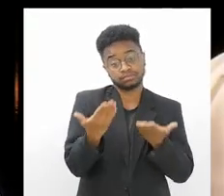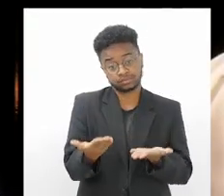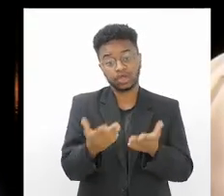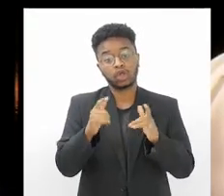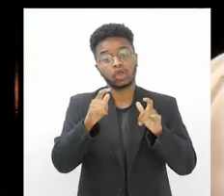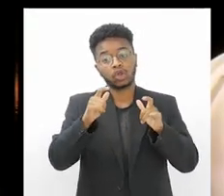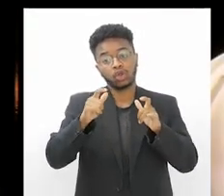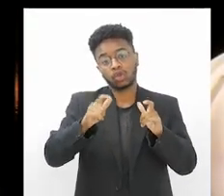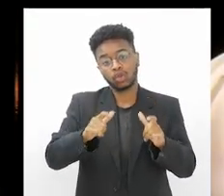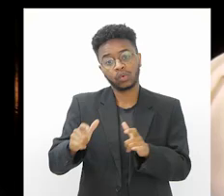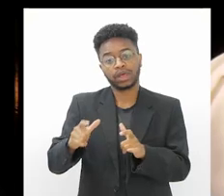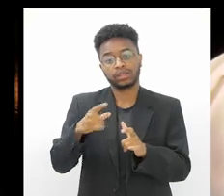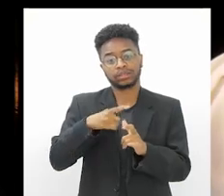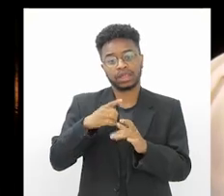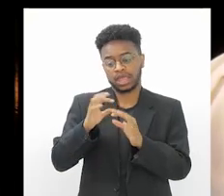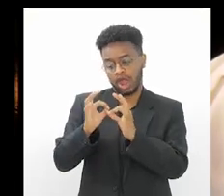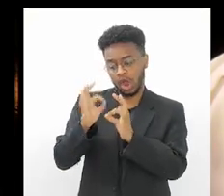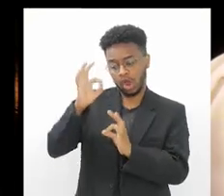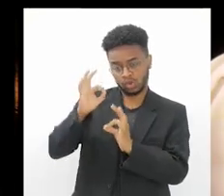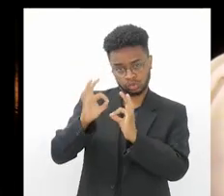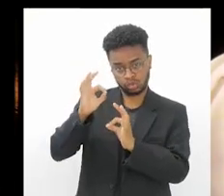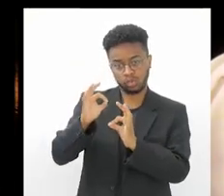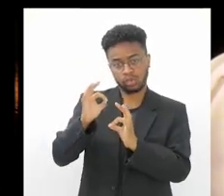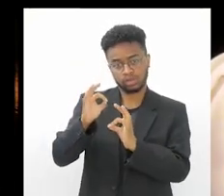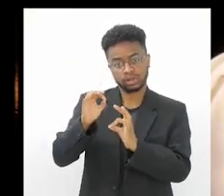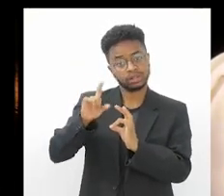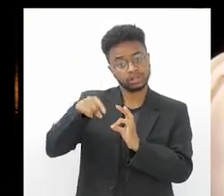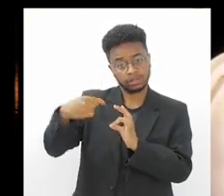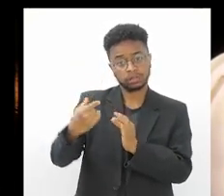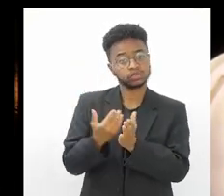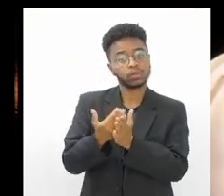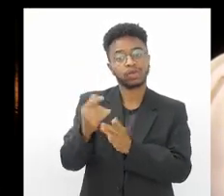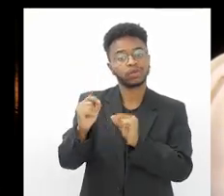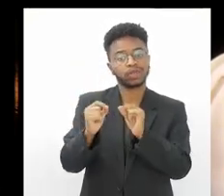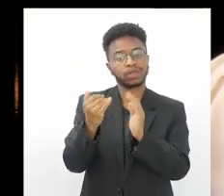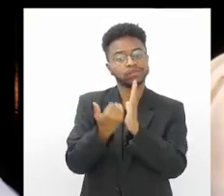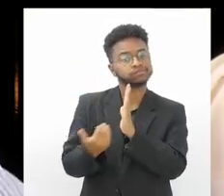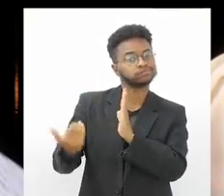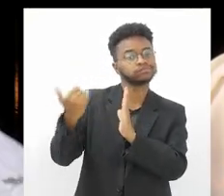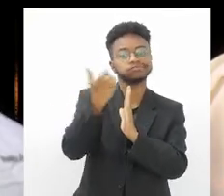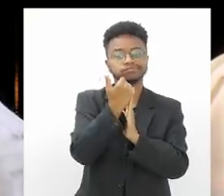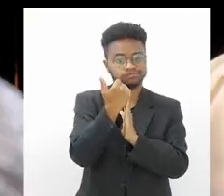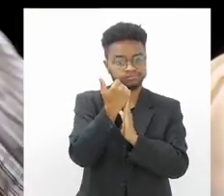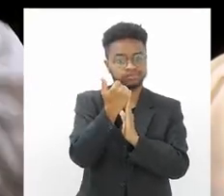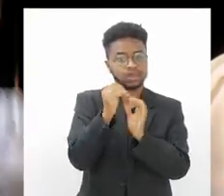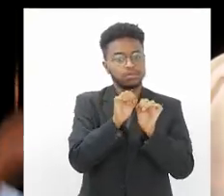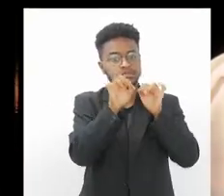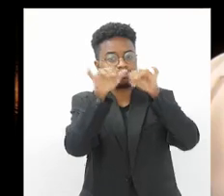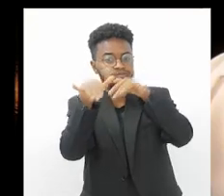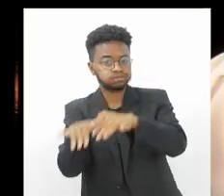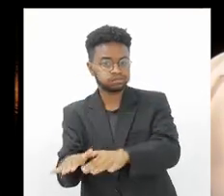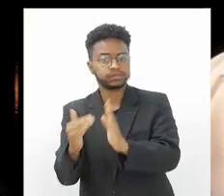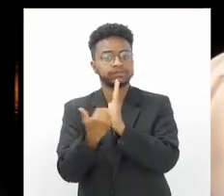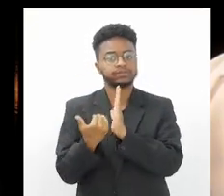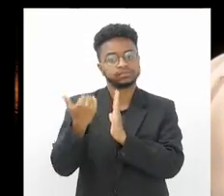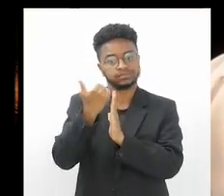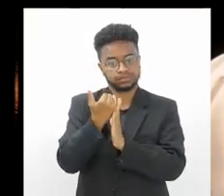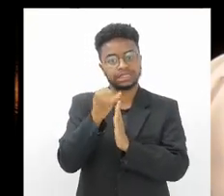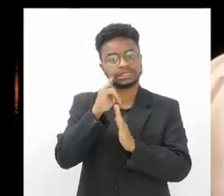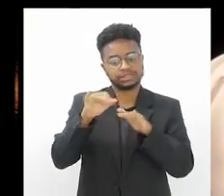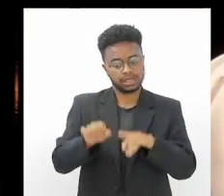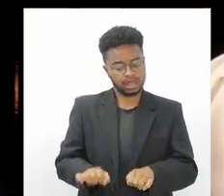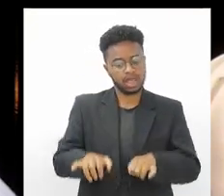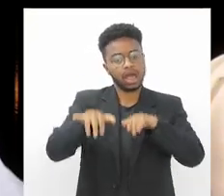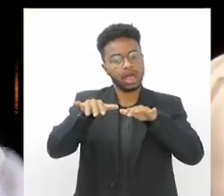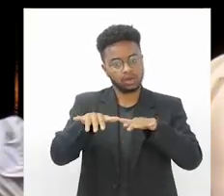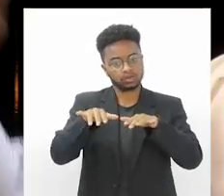lugares onde a maré ela tem uma certa altura vai passar a cobrir mais ainda, né? Na maré alta vai